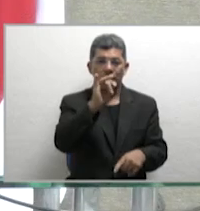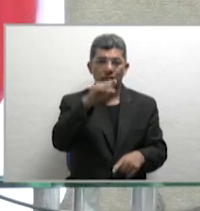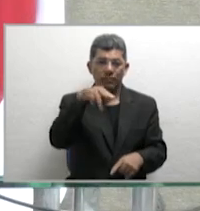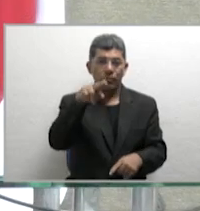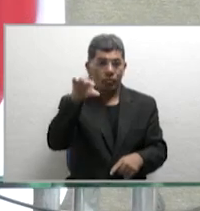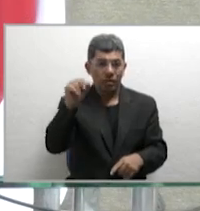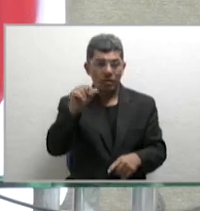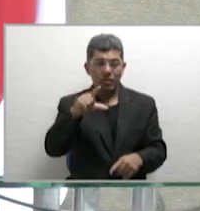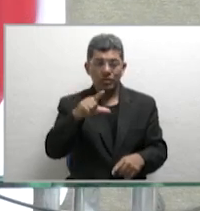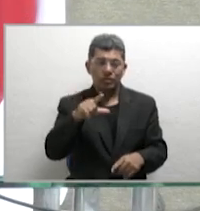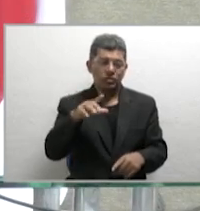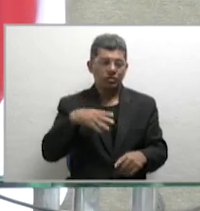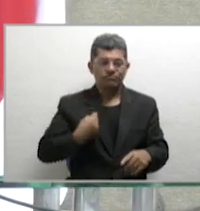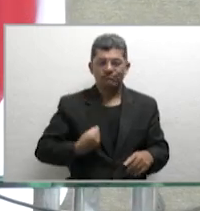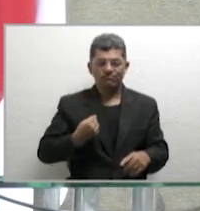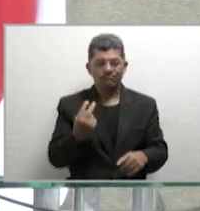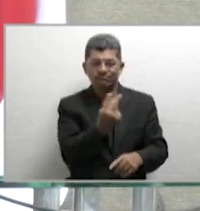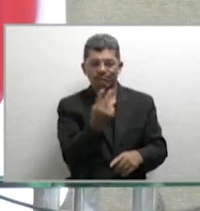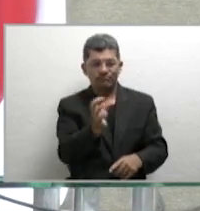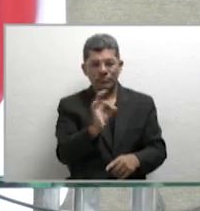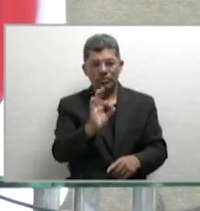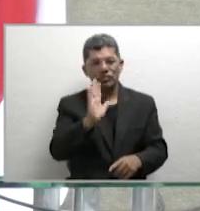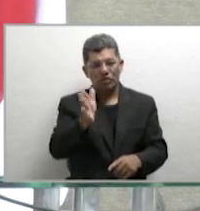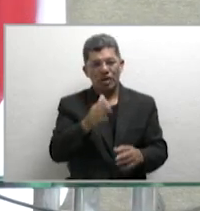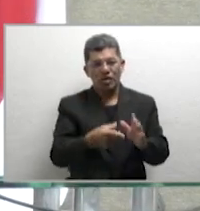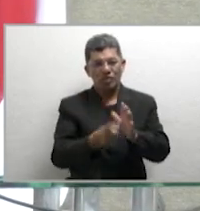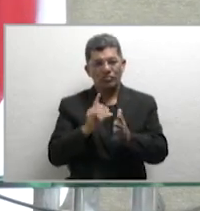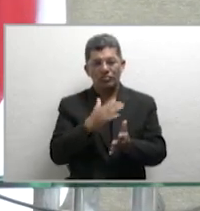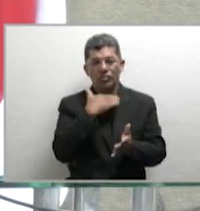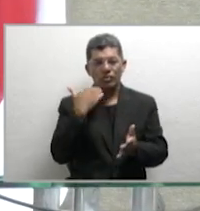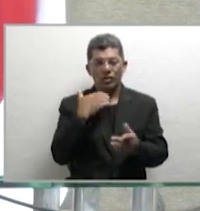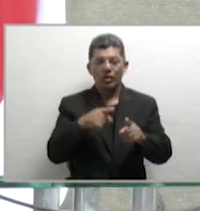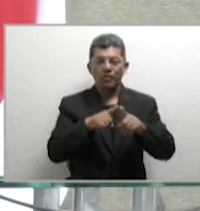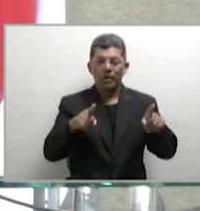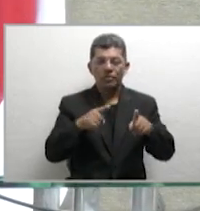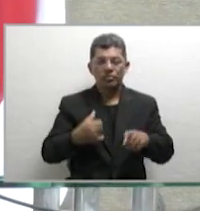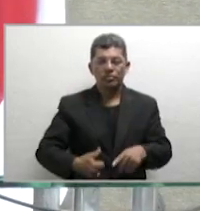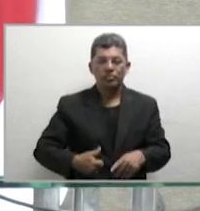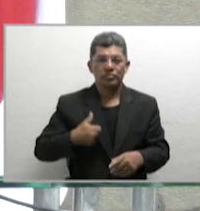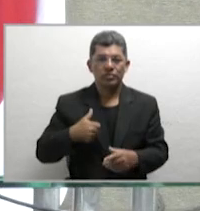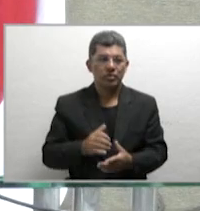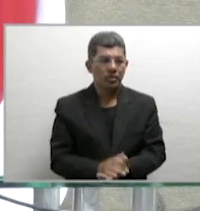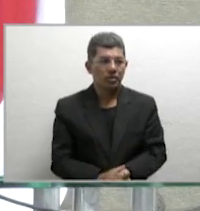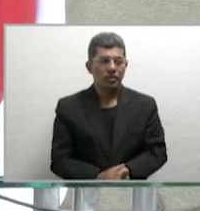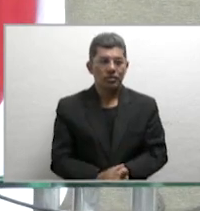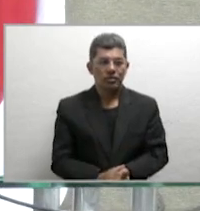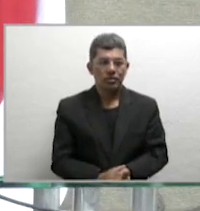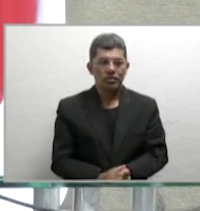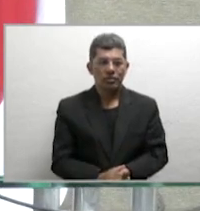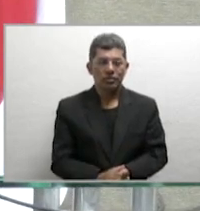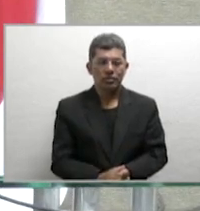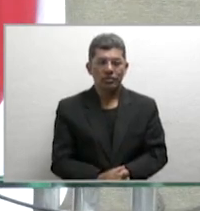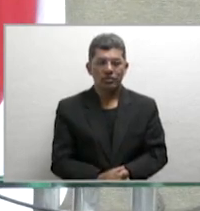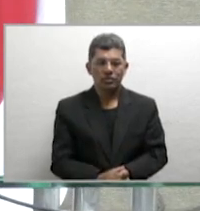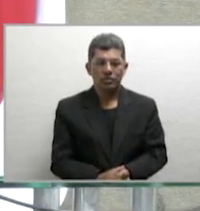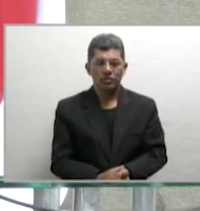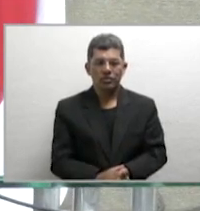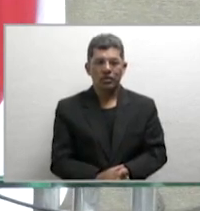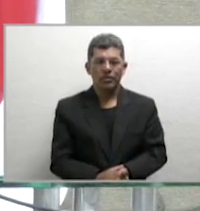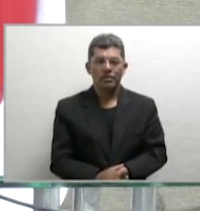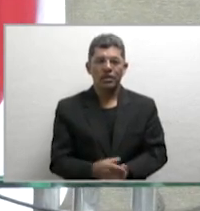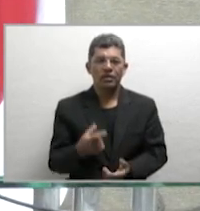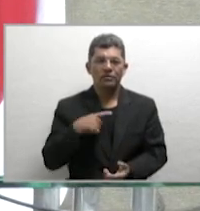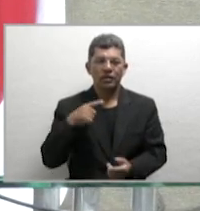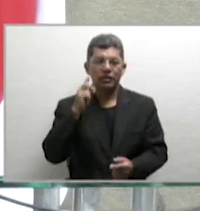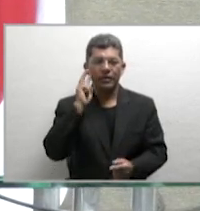aqui, infelizmente se foram, mas estarei muito orgulhosos com o filho que eles